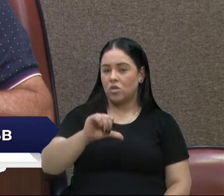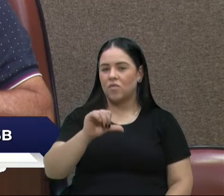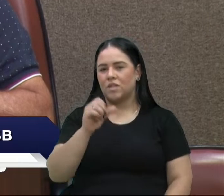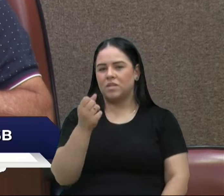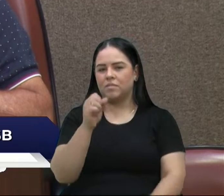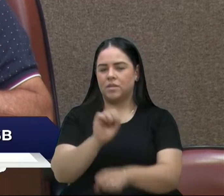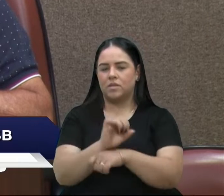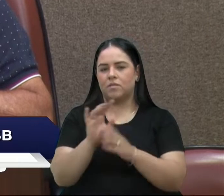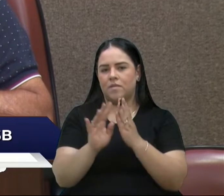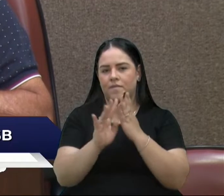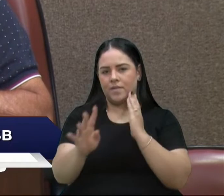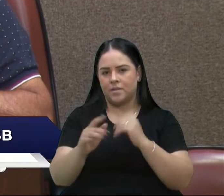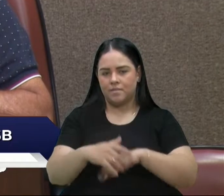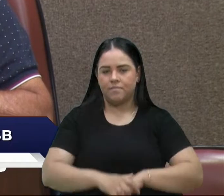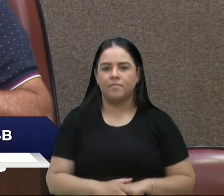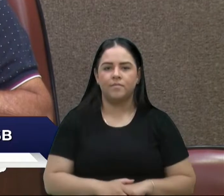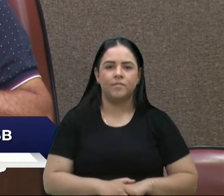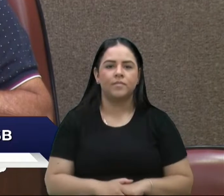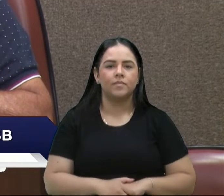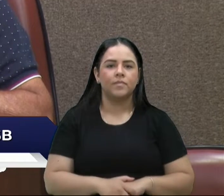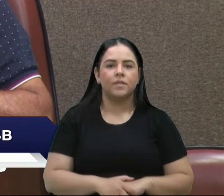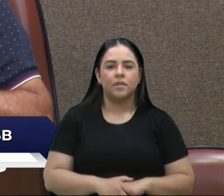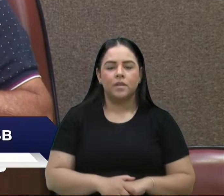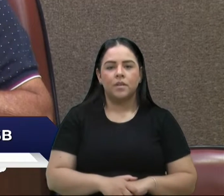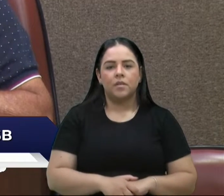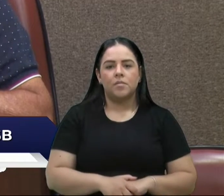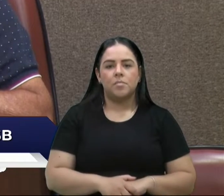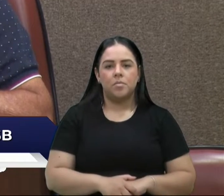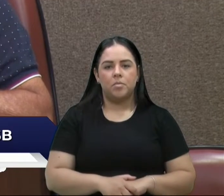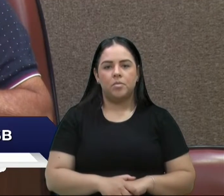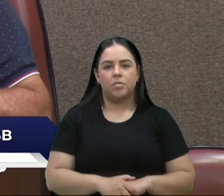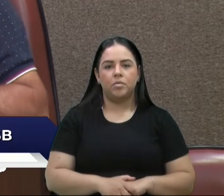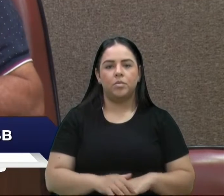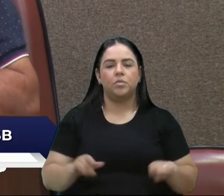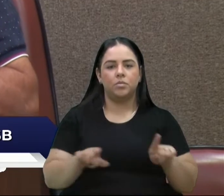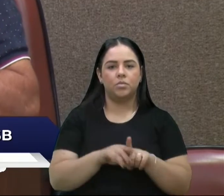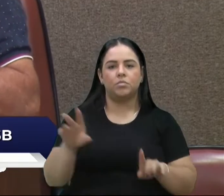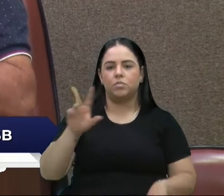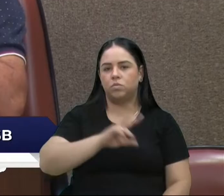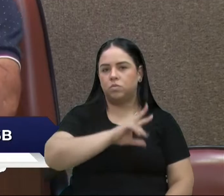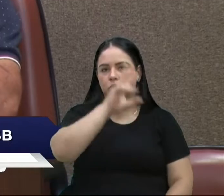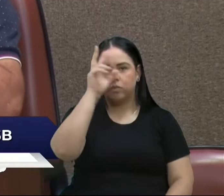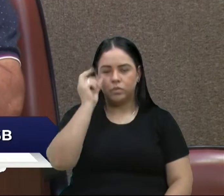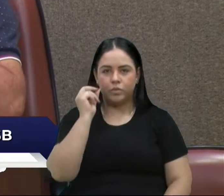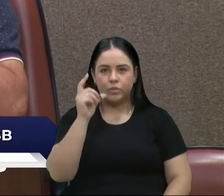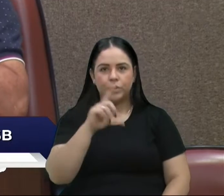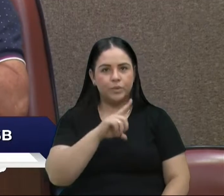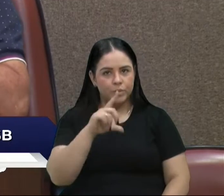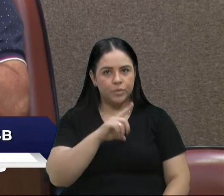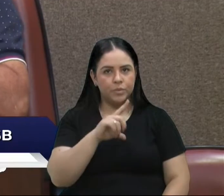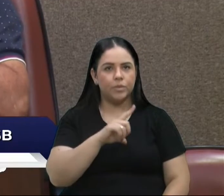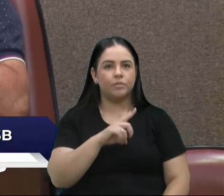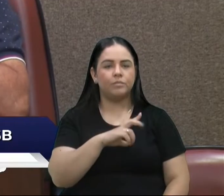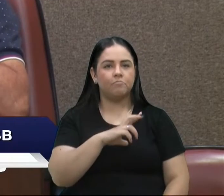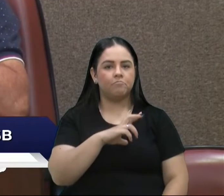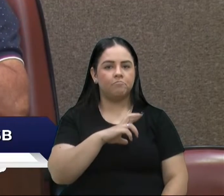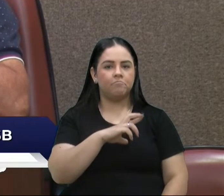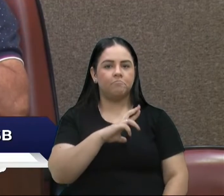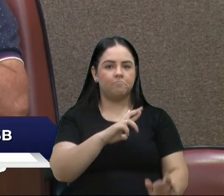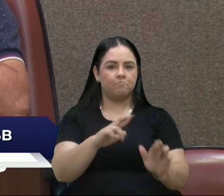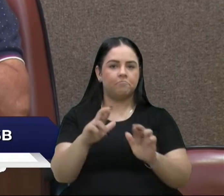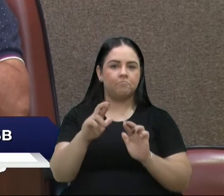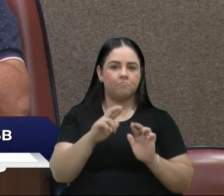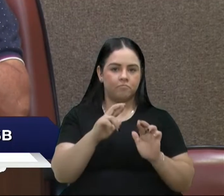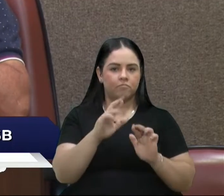E também nos municípios que compreendem a regionalização do SUS,